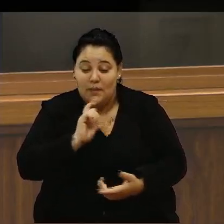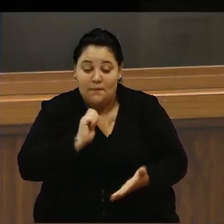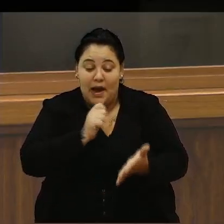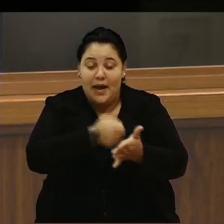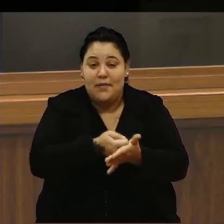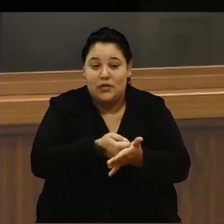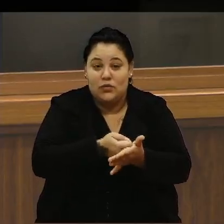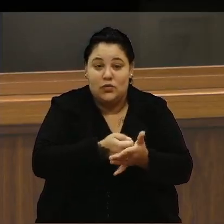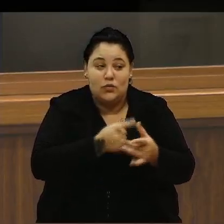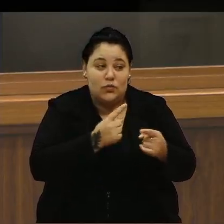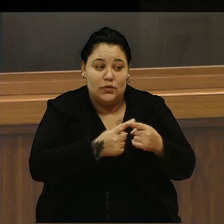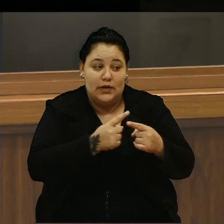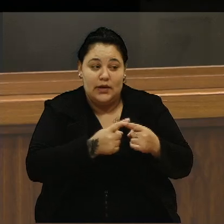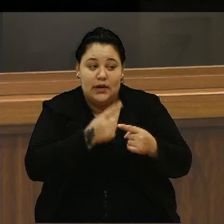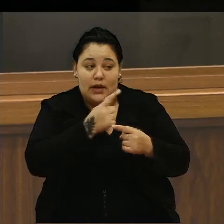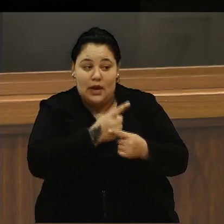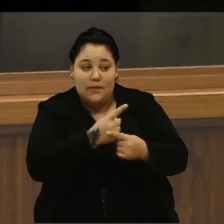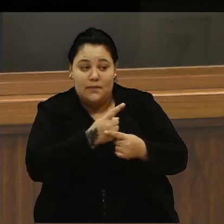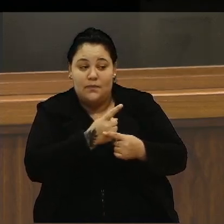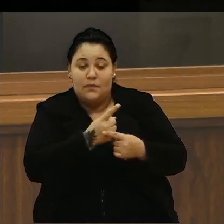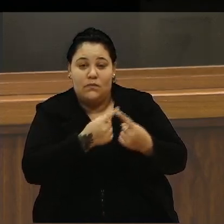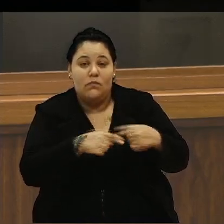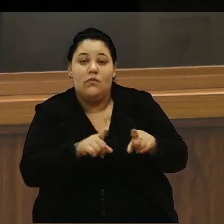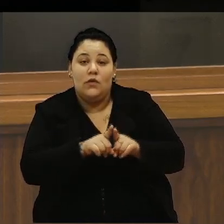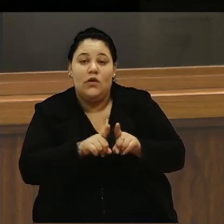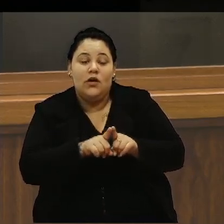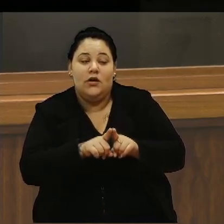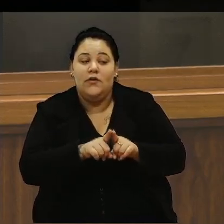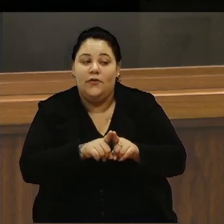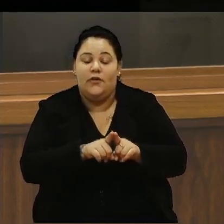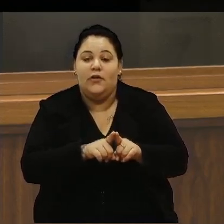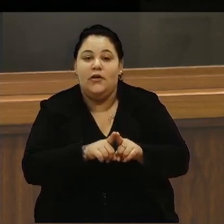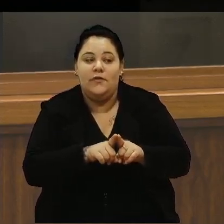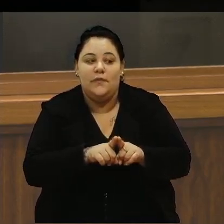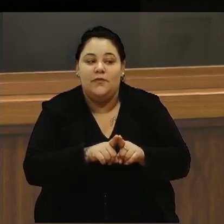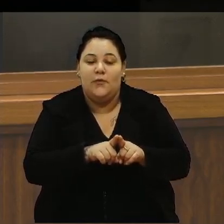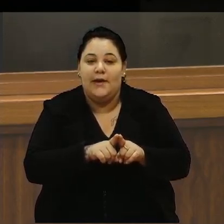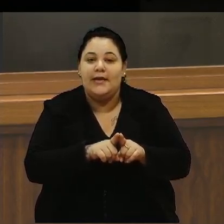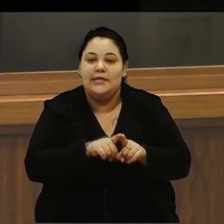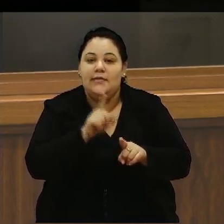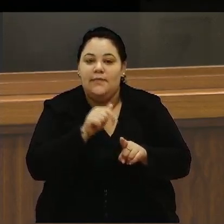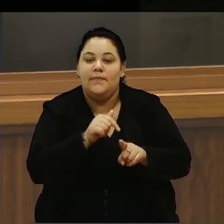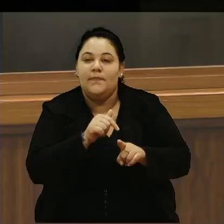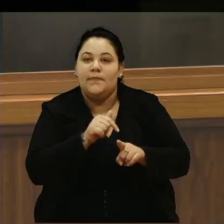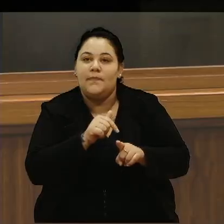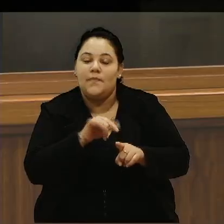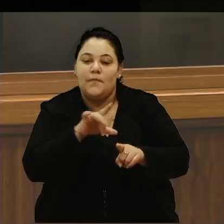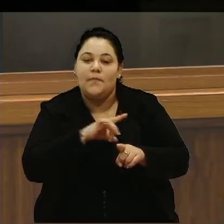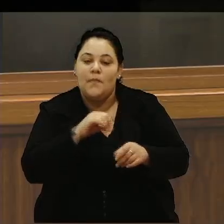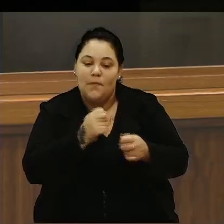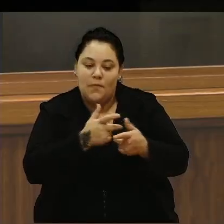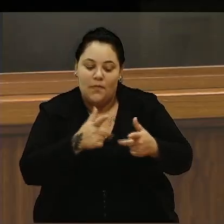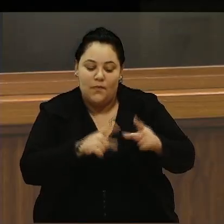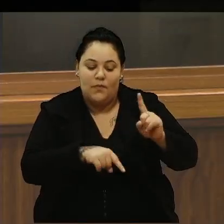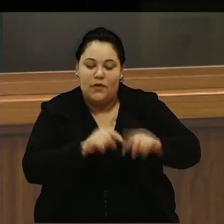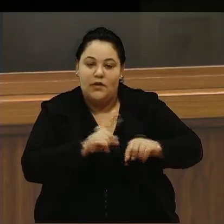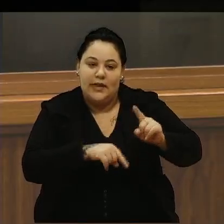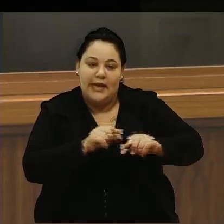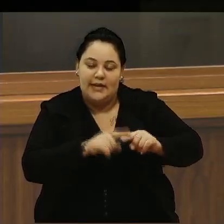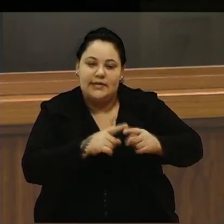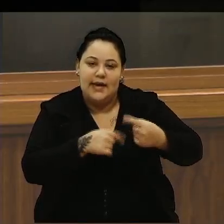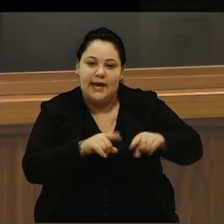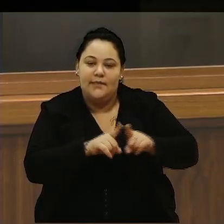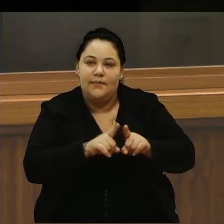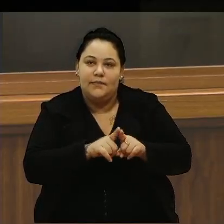lá trabalhando, ele tem uma meta, enfim. É uma lei dele no exercício da sua função. Se